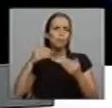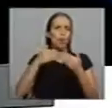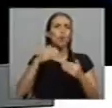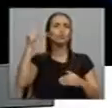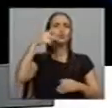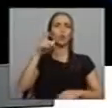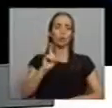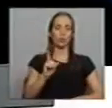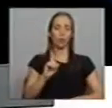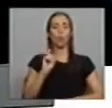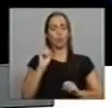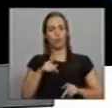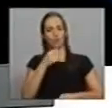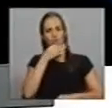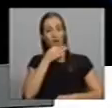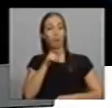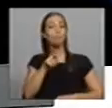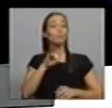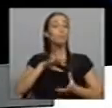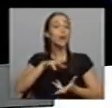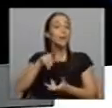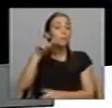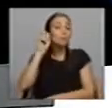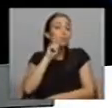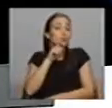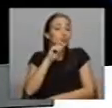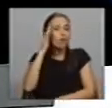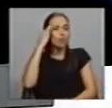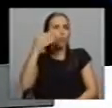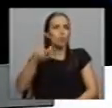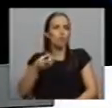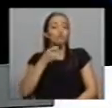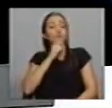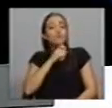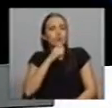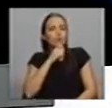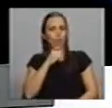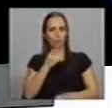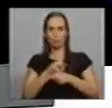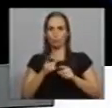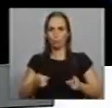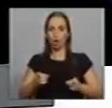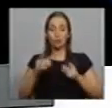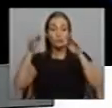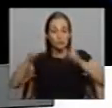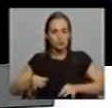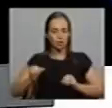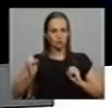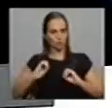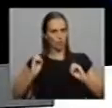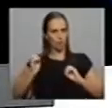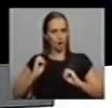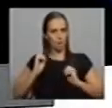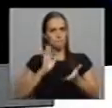repetir essa palavra que tu acabaste de dizer. Hipotético planeta 9, porque ainda não temos uma única confirmação direta de que o